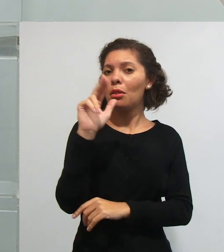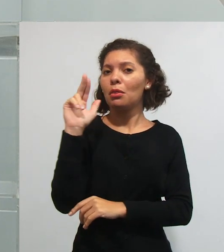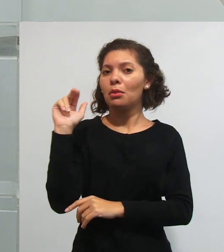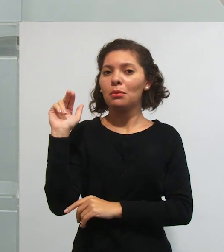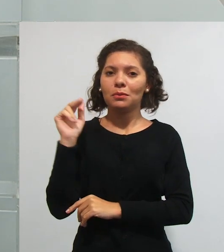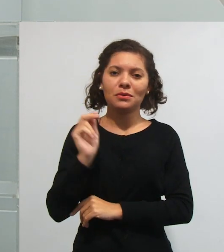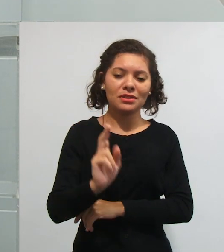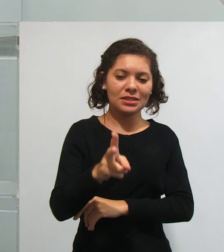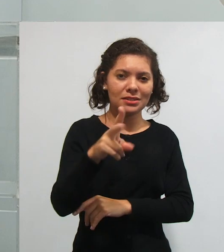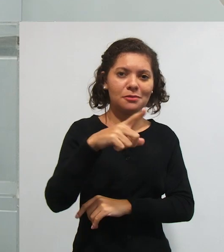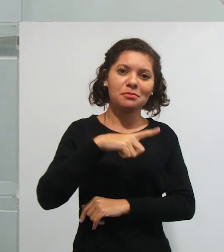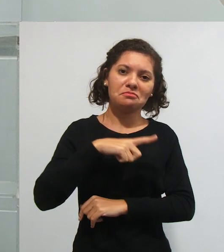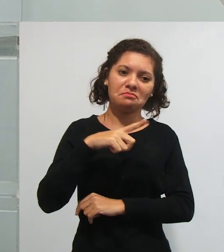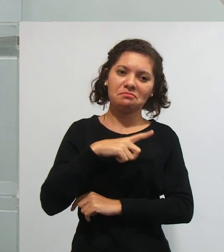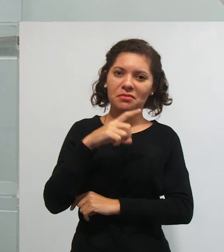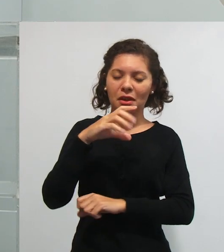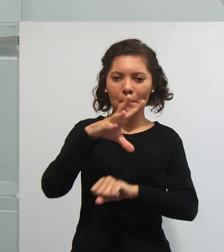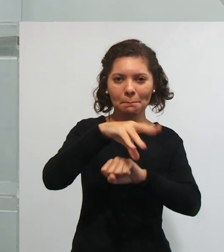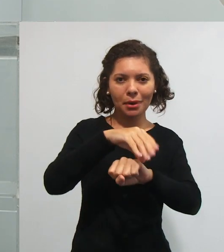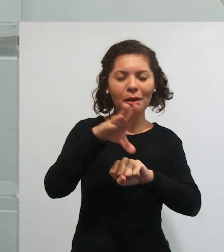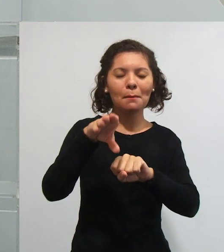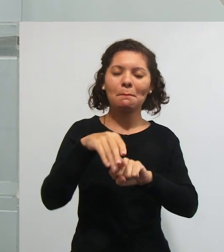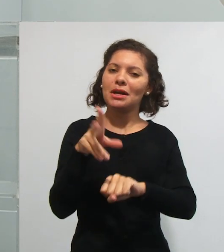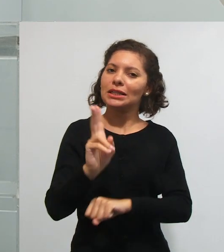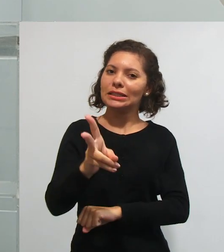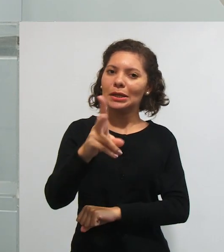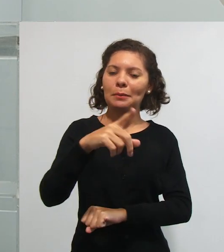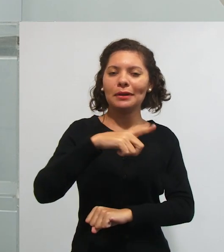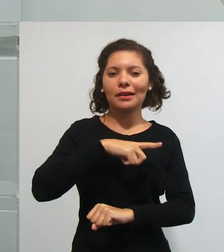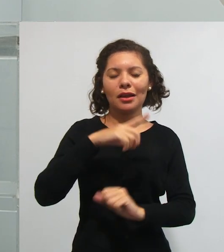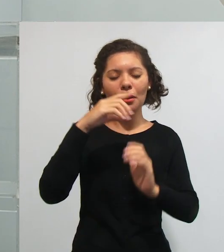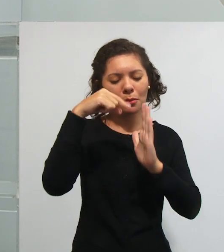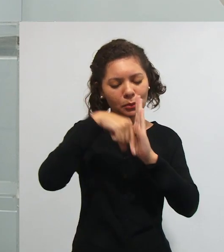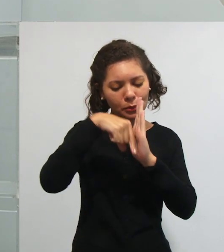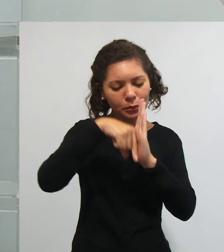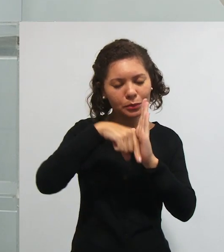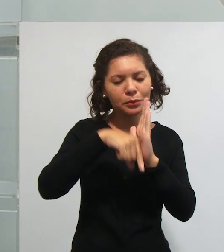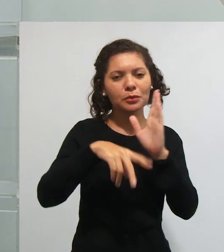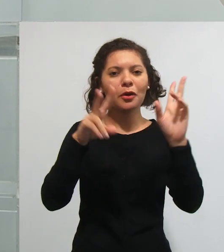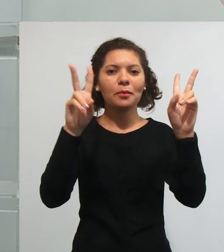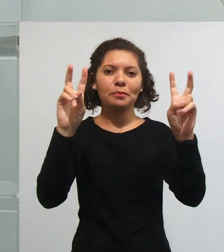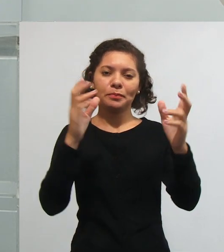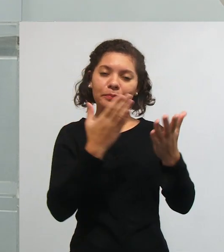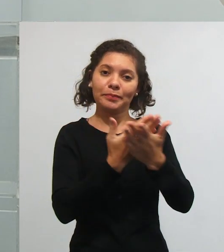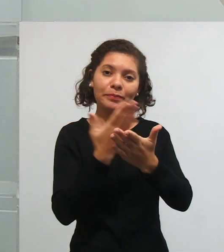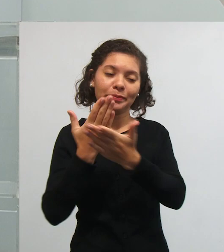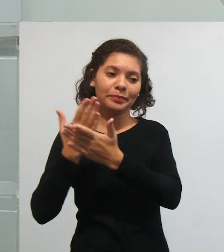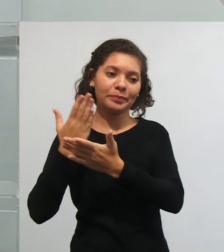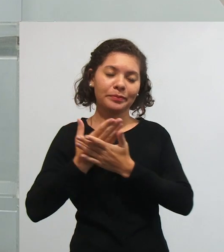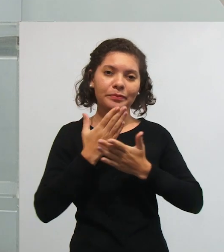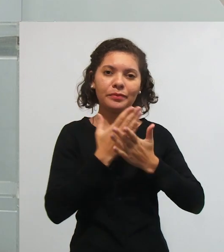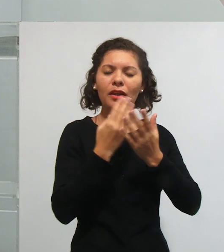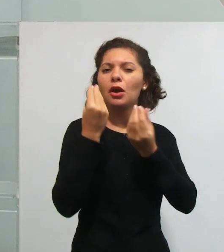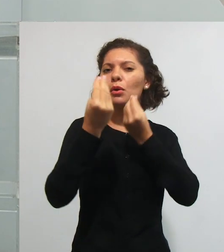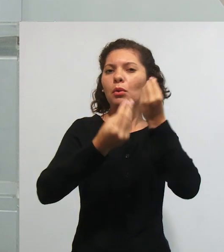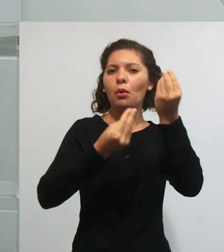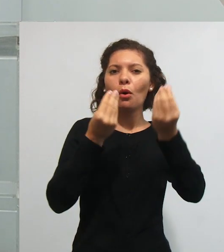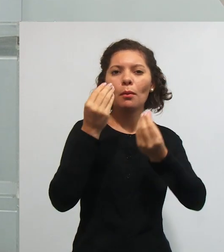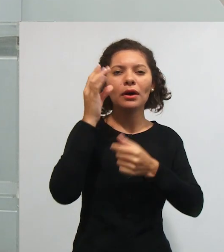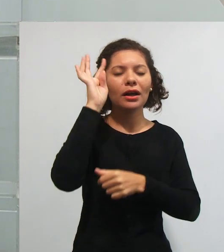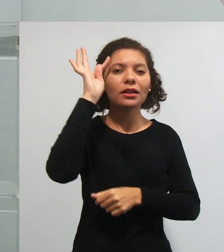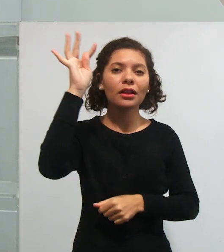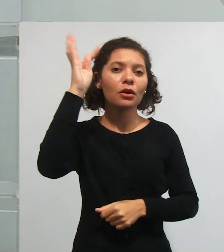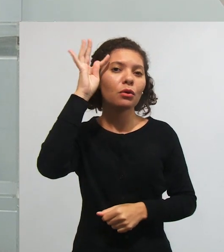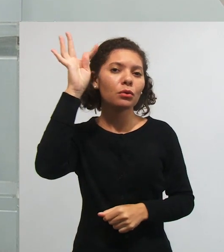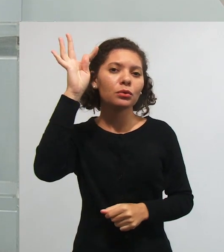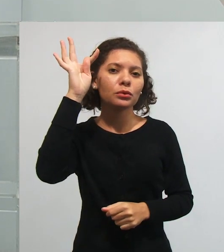um esgotamento, mas é um aprofundamento desse tema. E esse aprofundamento, ele é teórico e, quiçá,